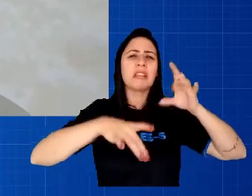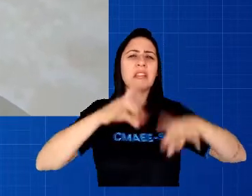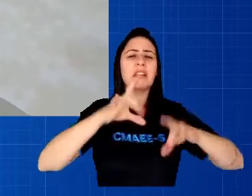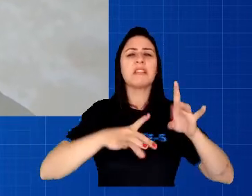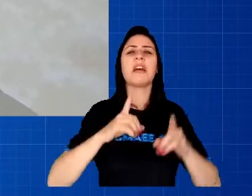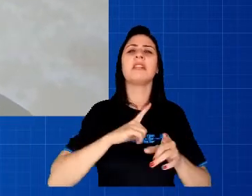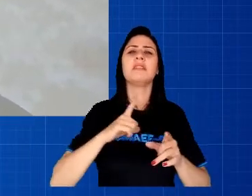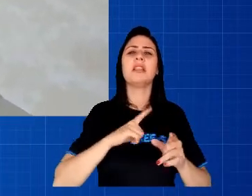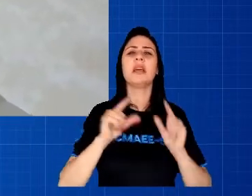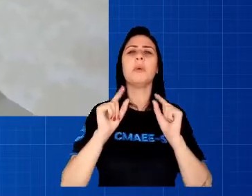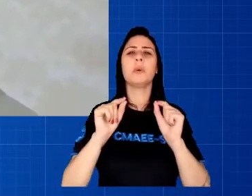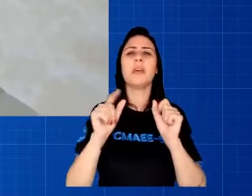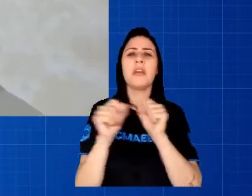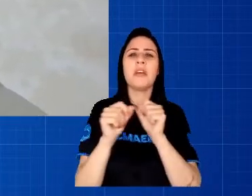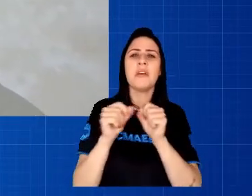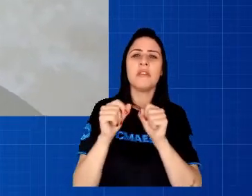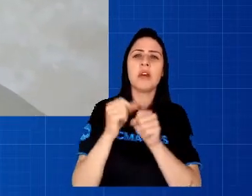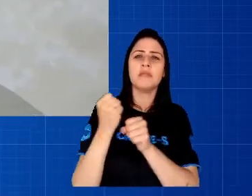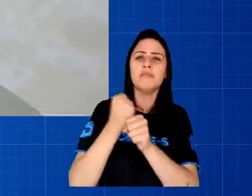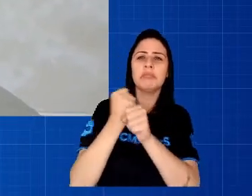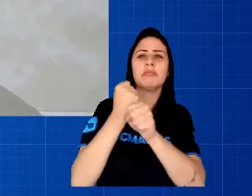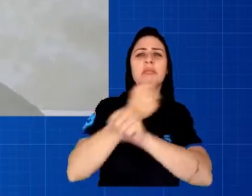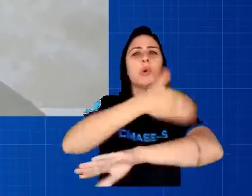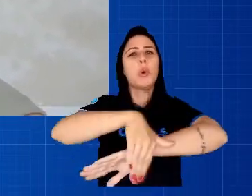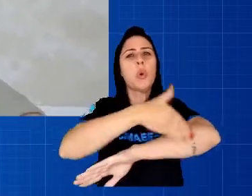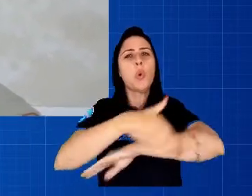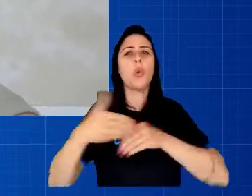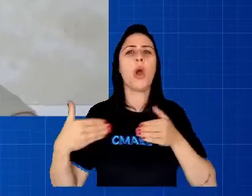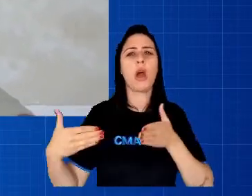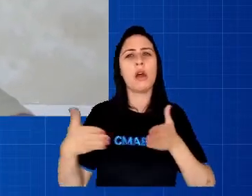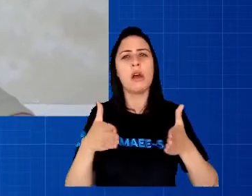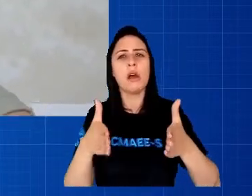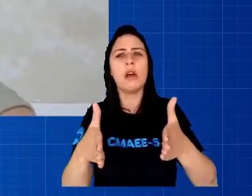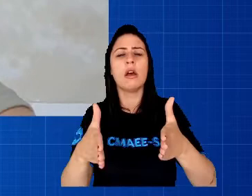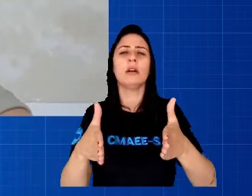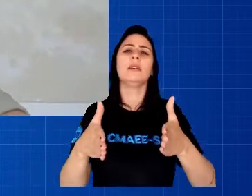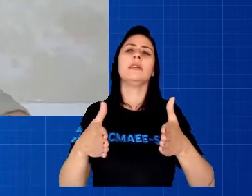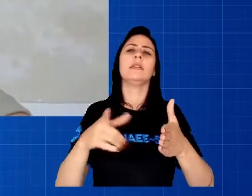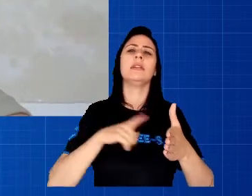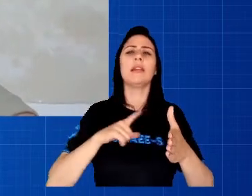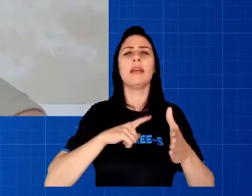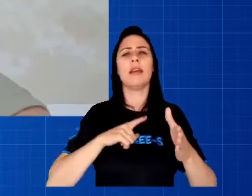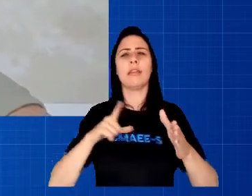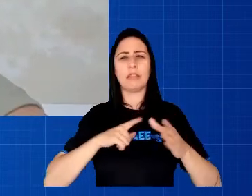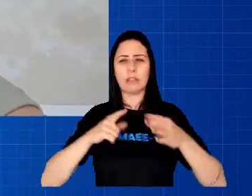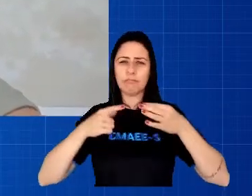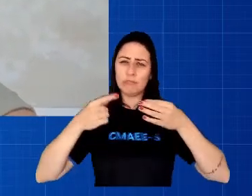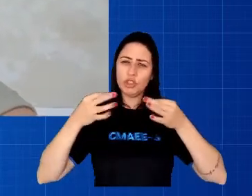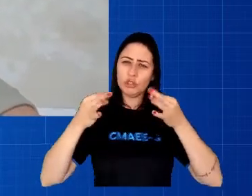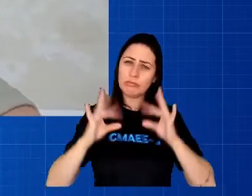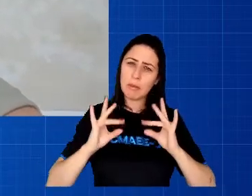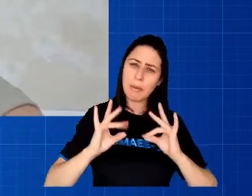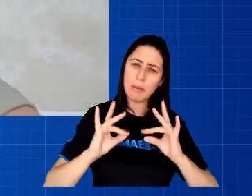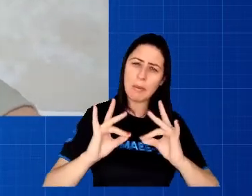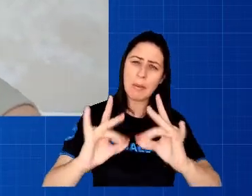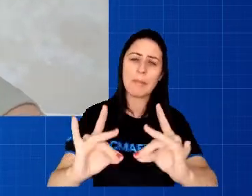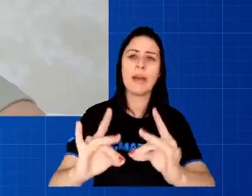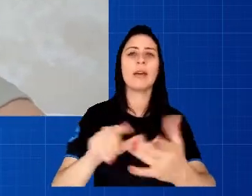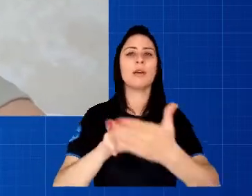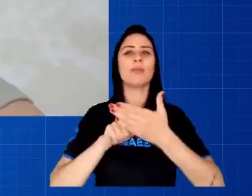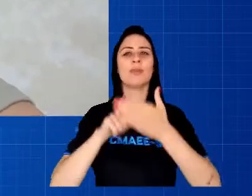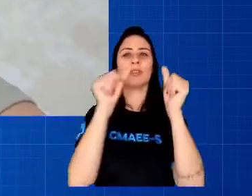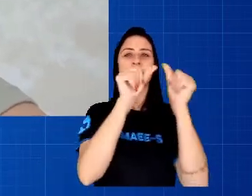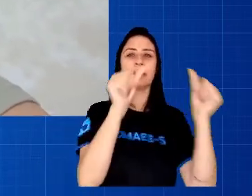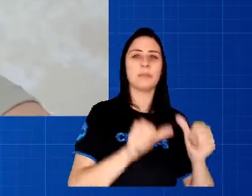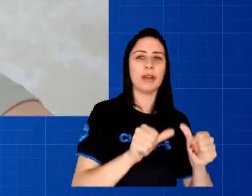recortados, eles eram colocados em pavimentos de uma maneira regular, formando imagens. Já